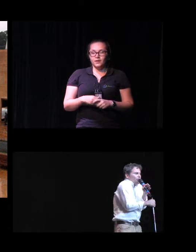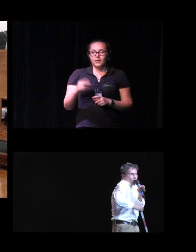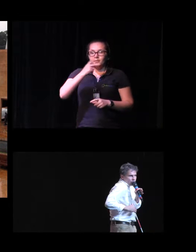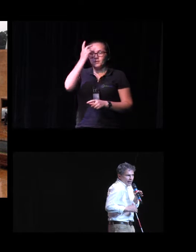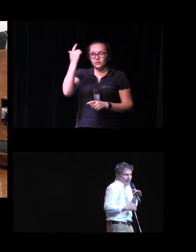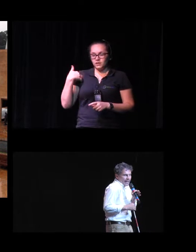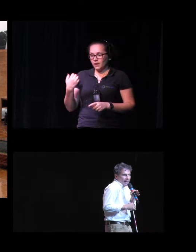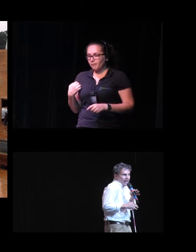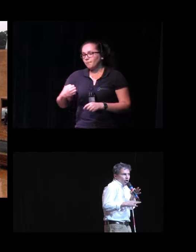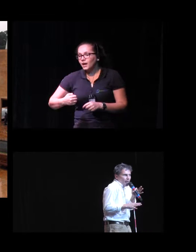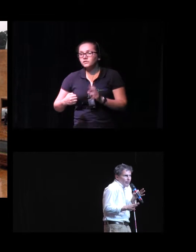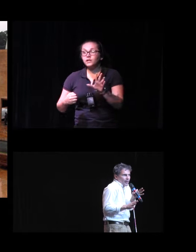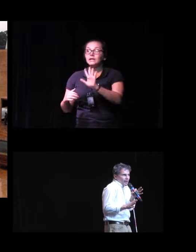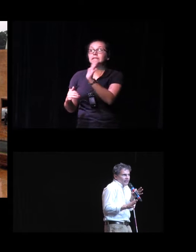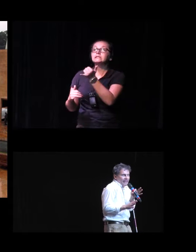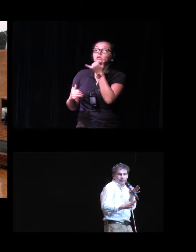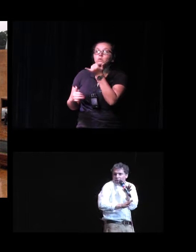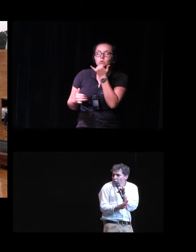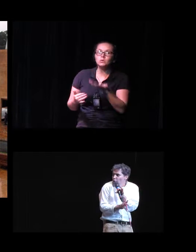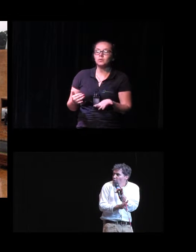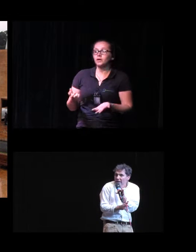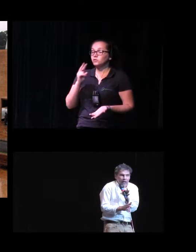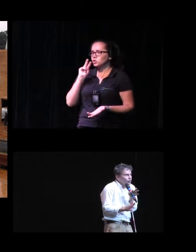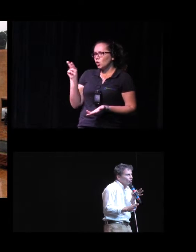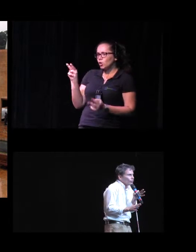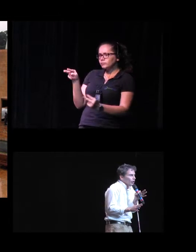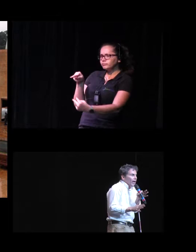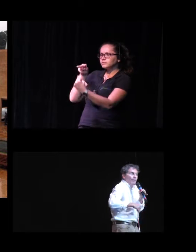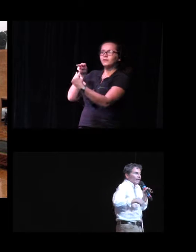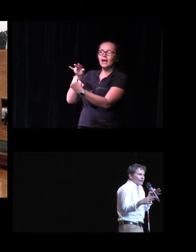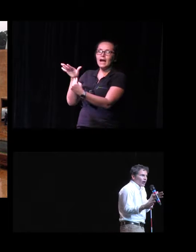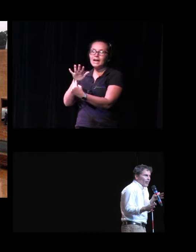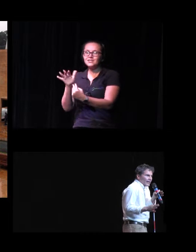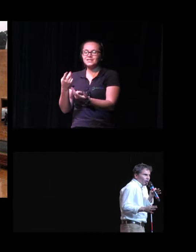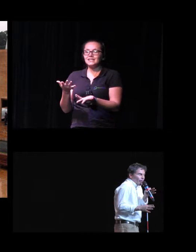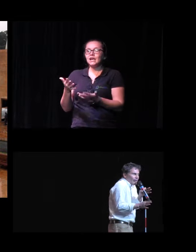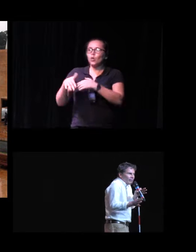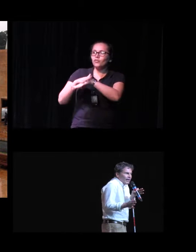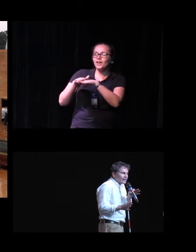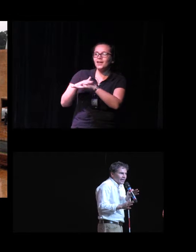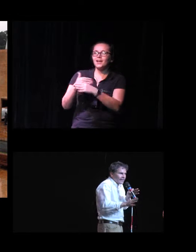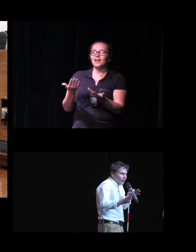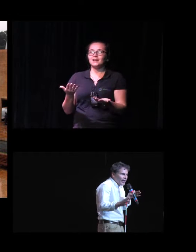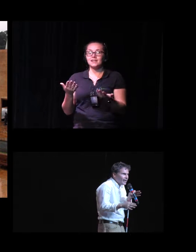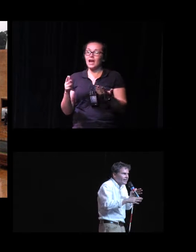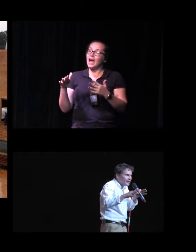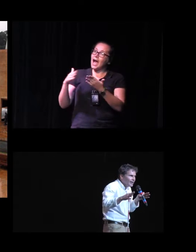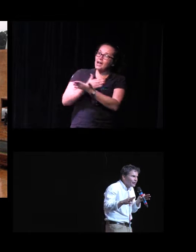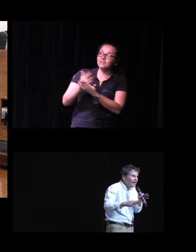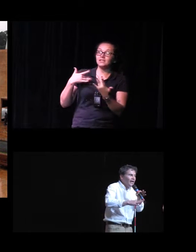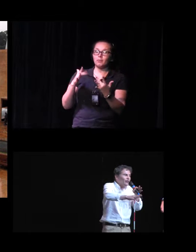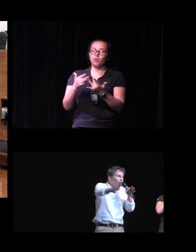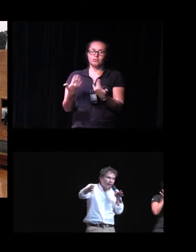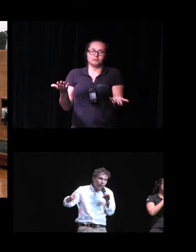Quando você bate em alguém, a primeira coisa que você faz é, oh, desculpe. Aí você olha para a pessoa, às vezes você começa